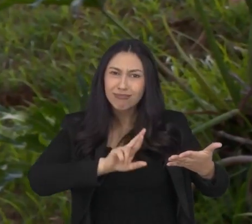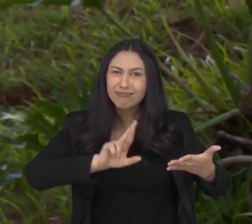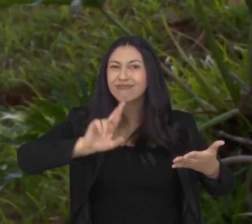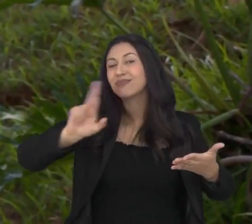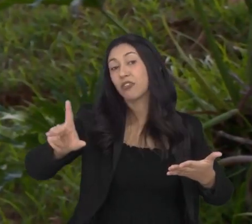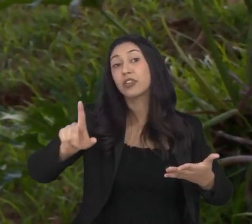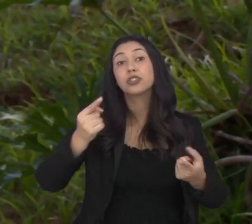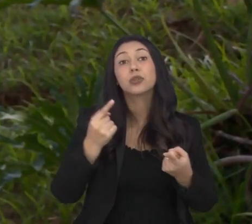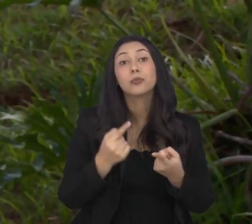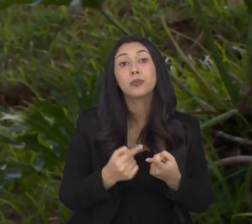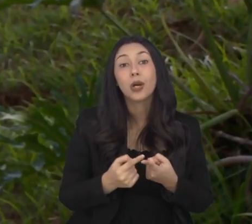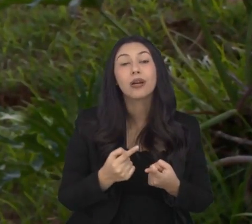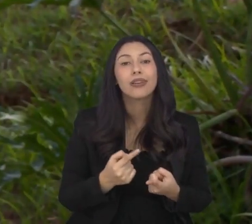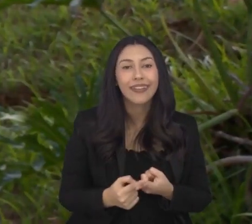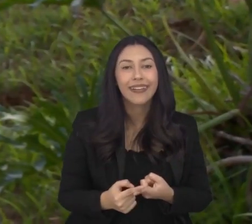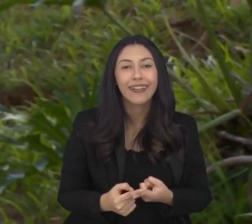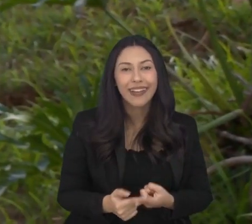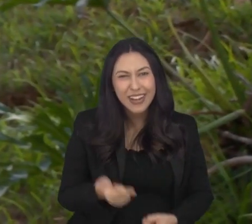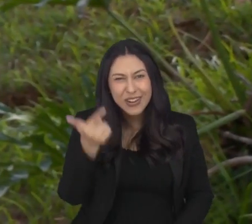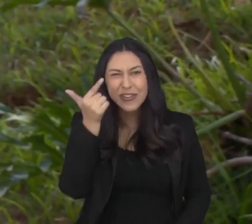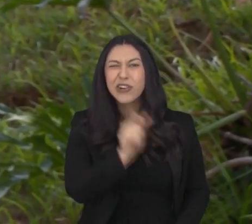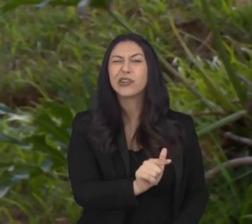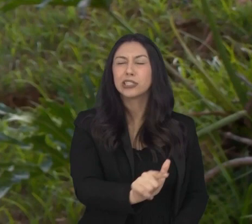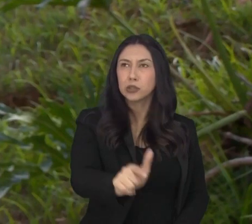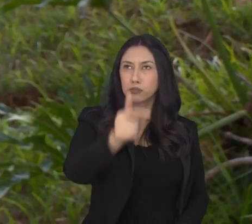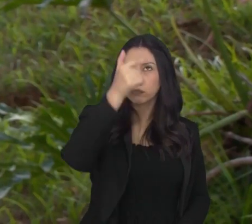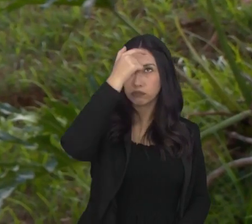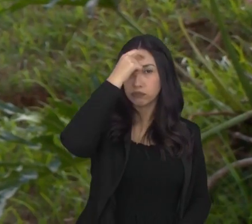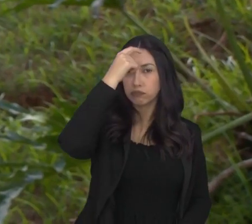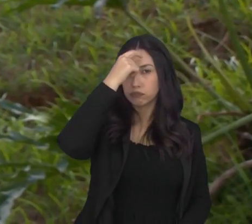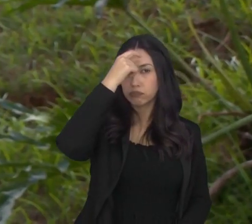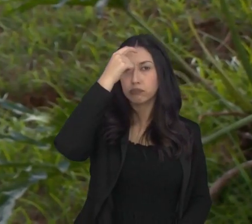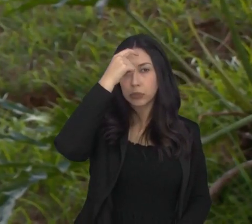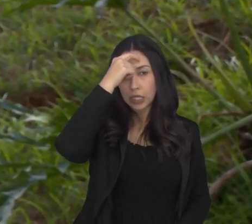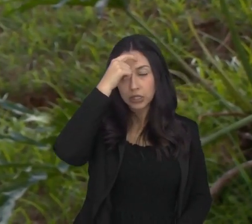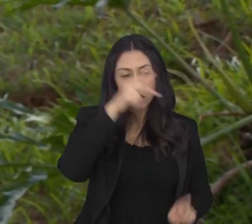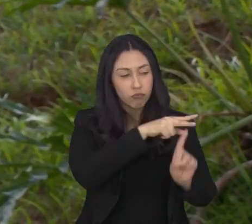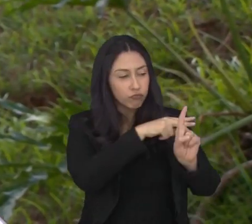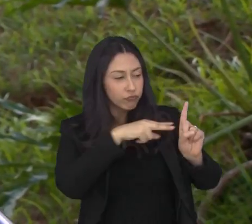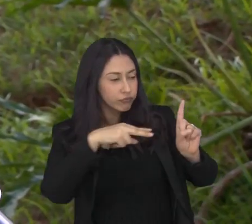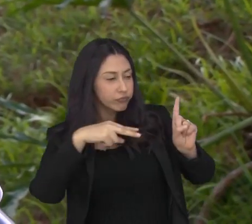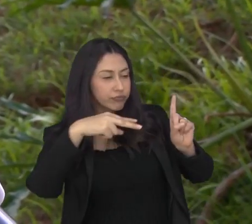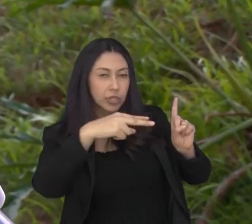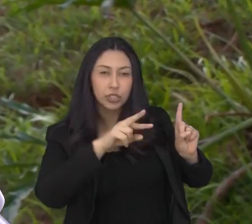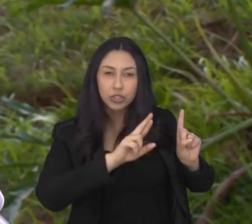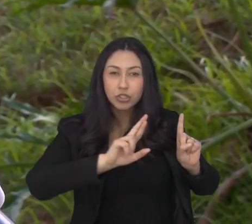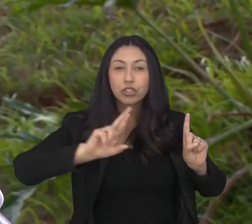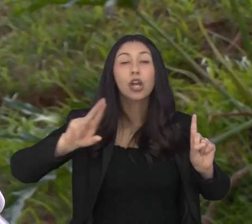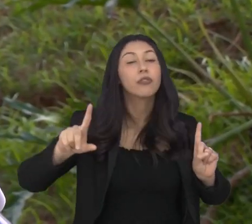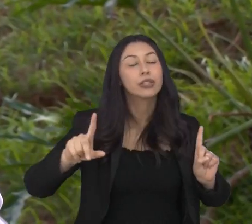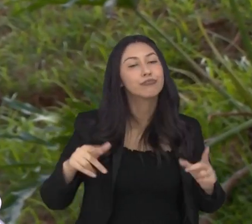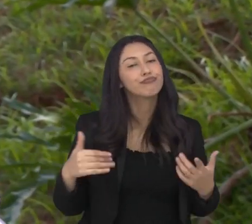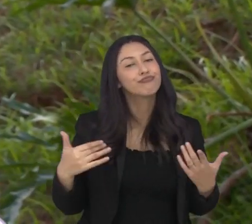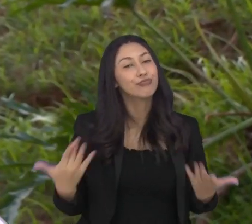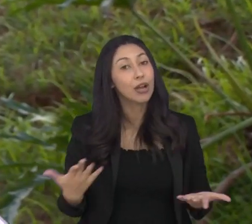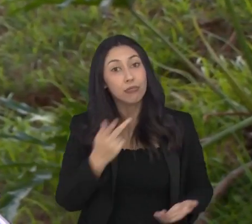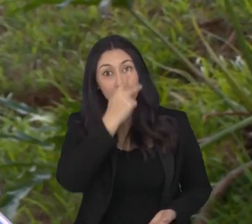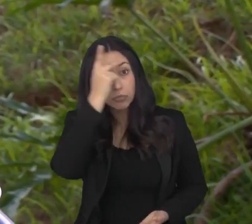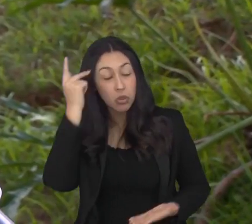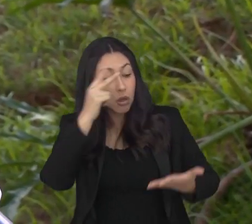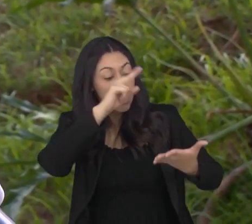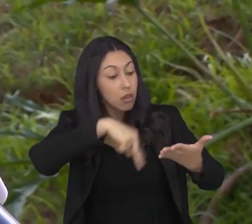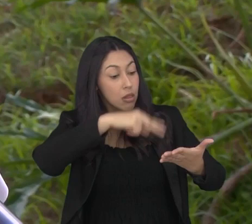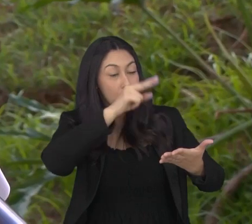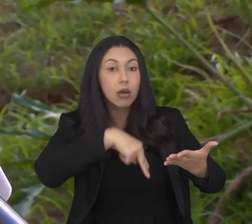se torna diferente, exatamente porque ela ganha essa consciência de mundo, ela tem uma outra visão de mundo. Então, a